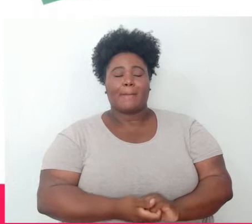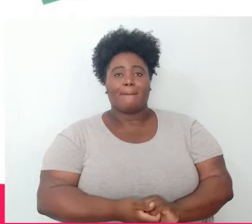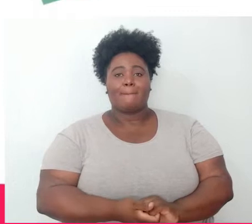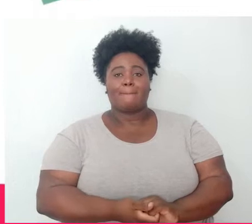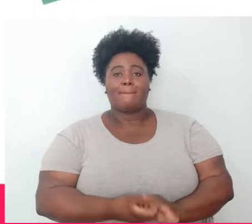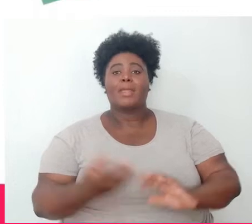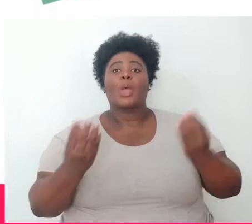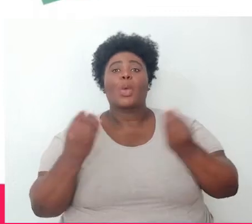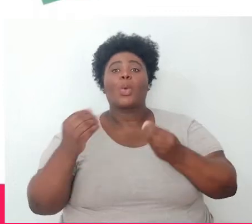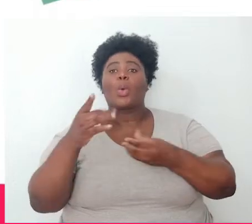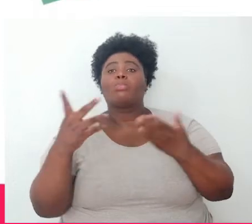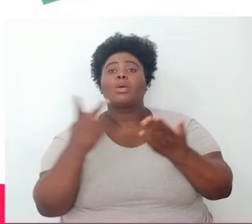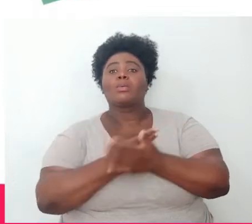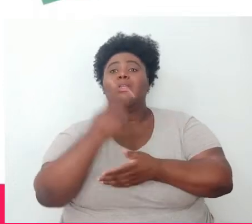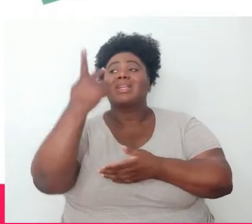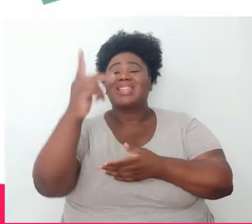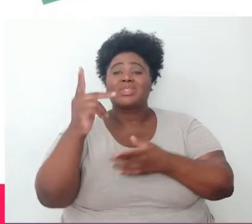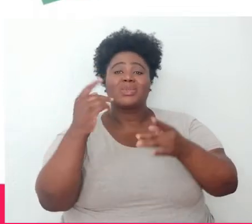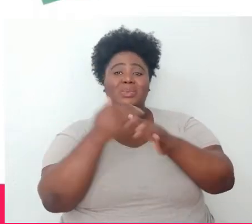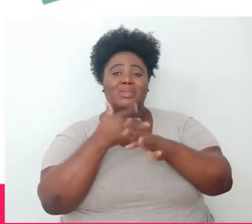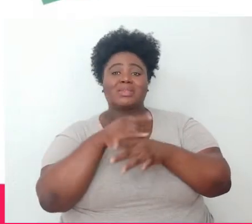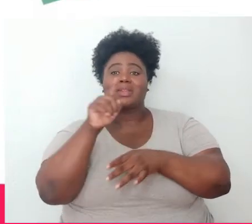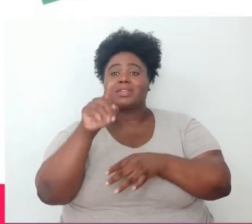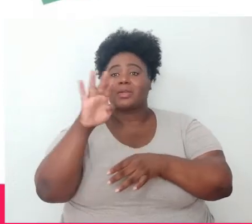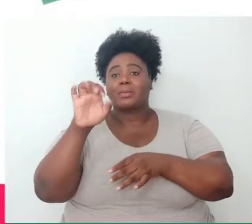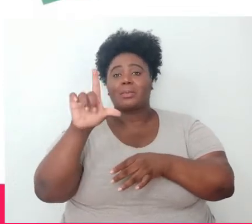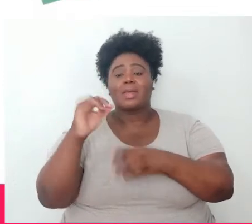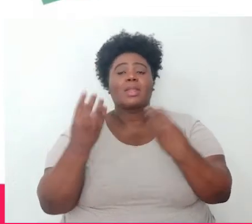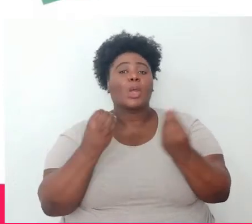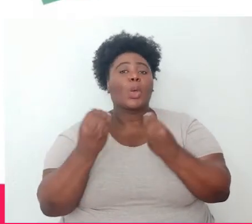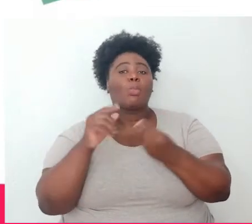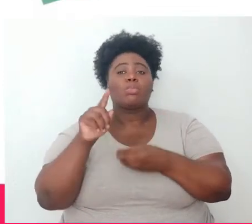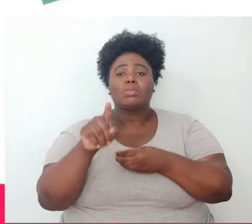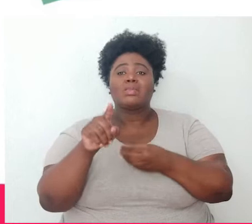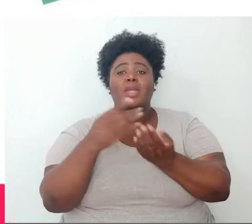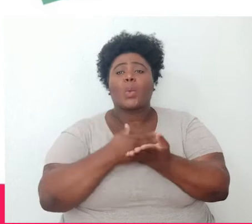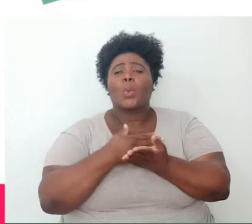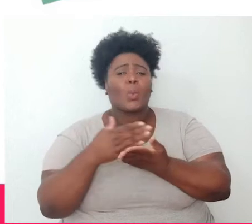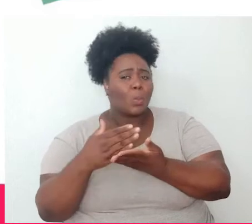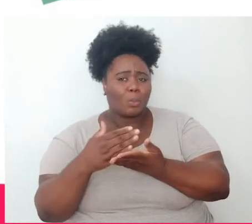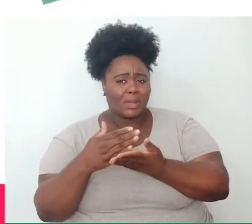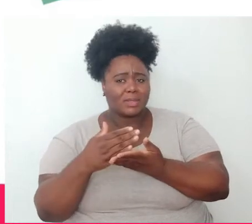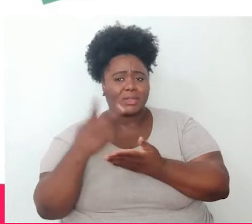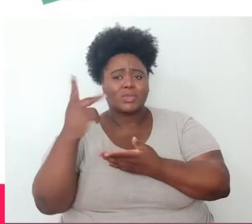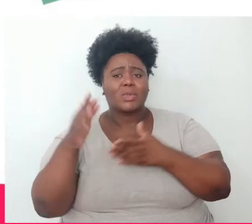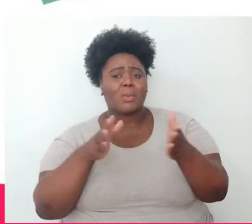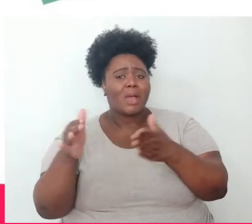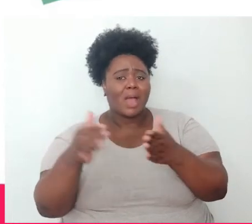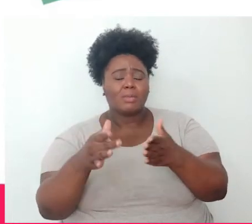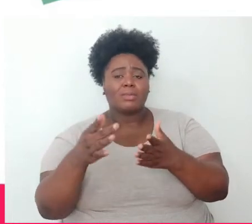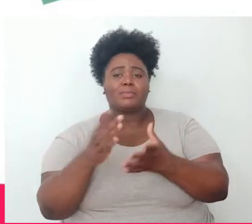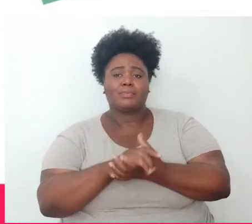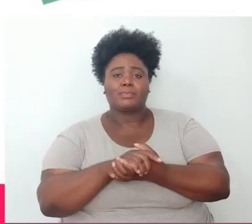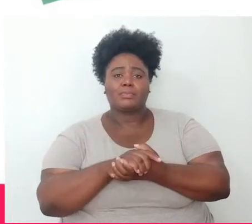E como é que isso se dá na sua região, né? Em Belém do Pará? Como que você inicia essa sua trajetória ali?